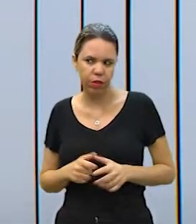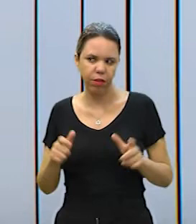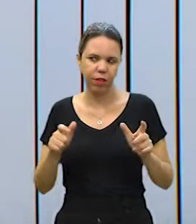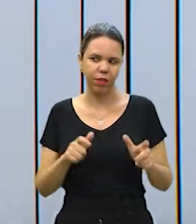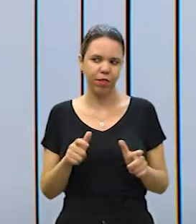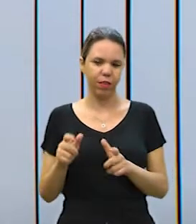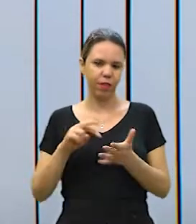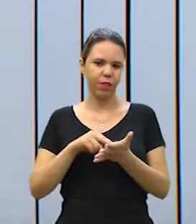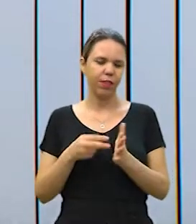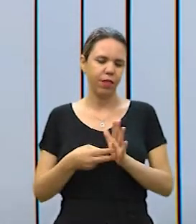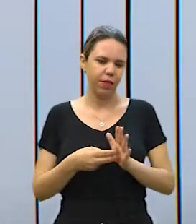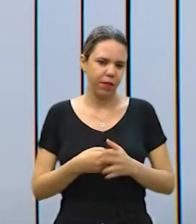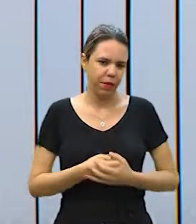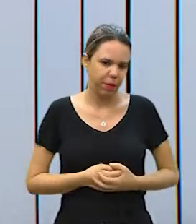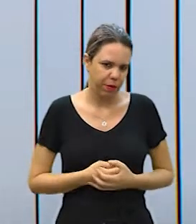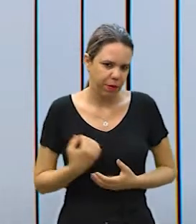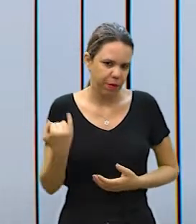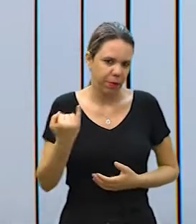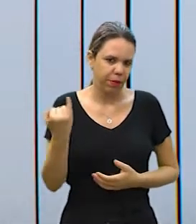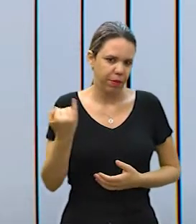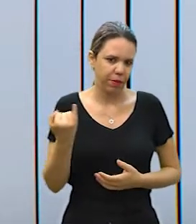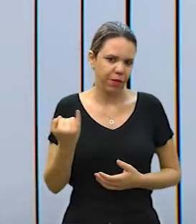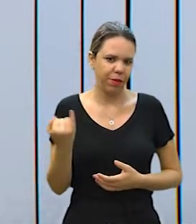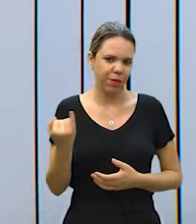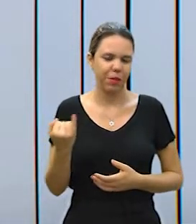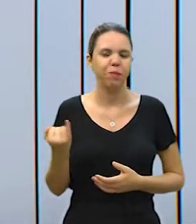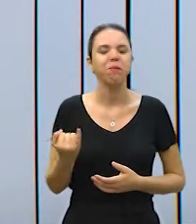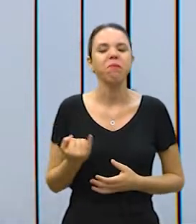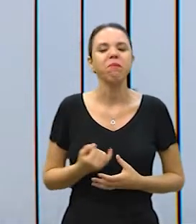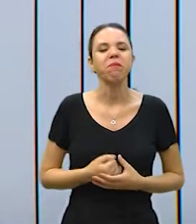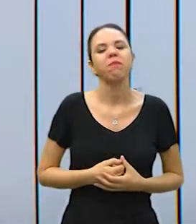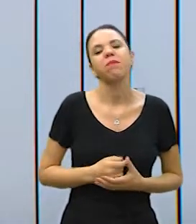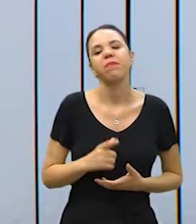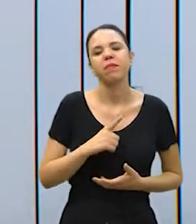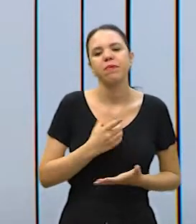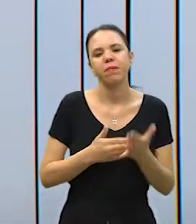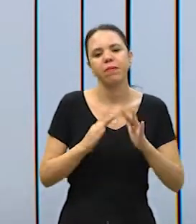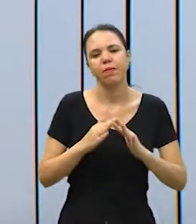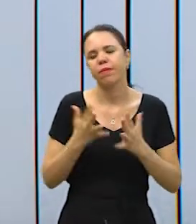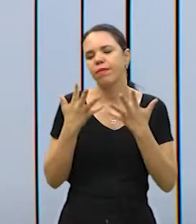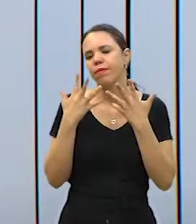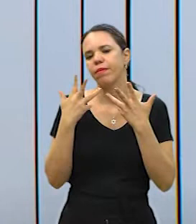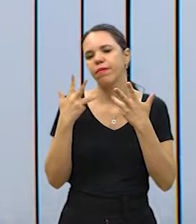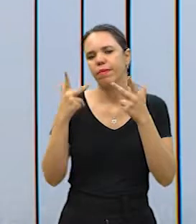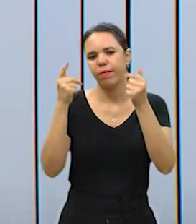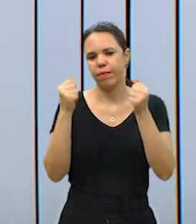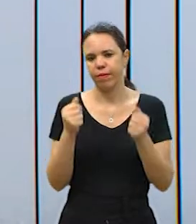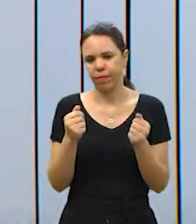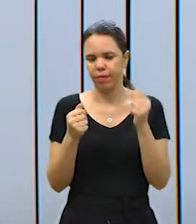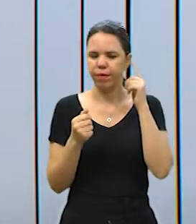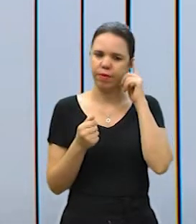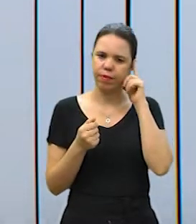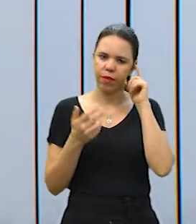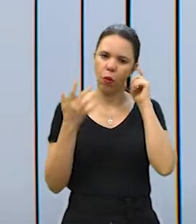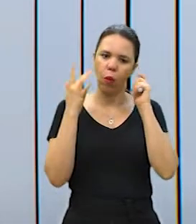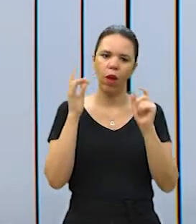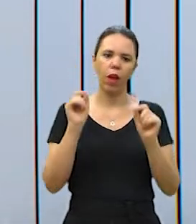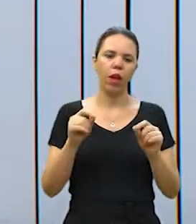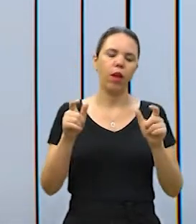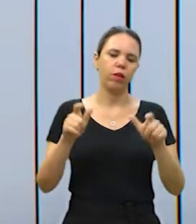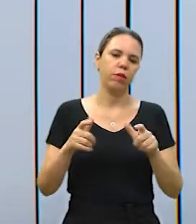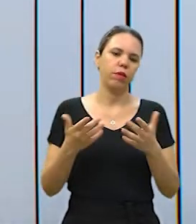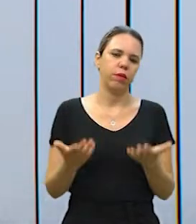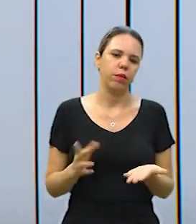espaço, né? O que ele significa. E a importância que tem, né, Gabriel? Nossa. Porque a escola ela é maravilhosa. Eu acho que é